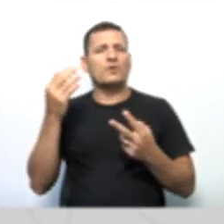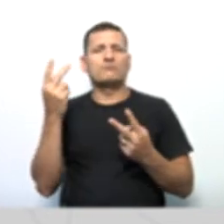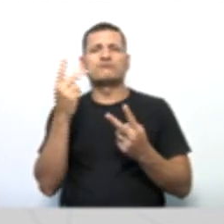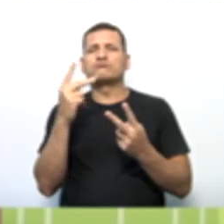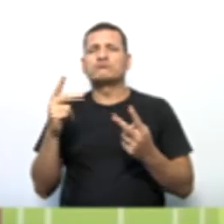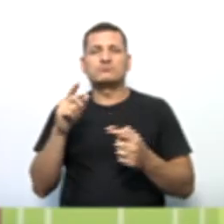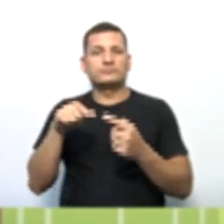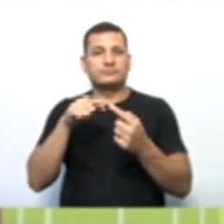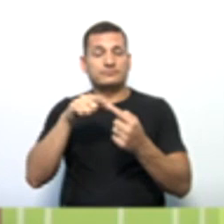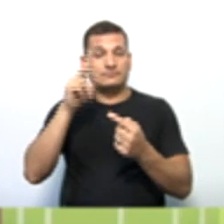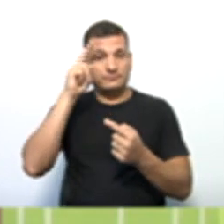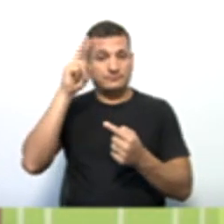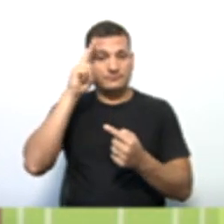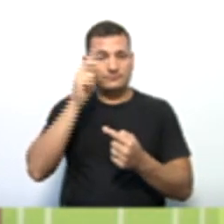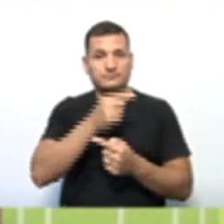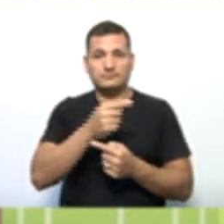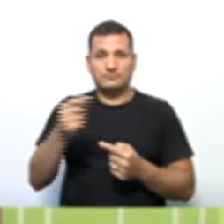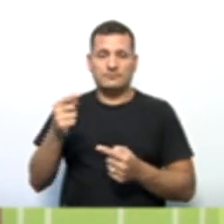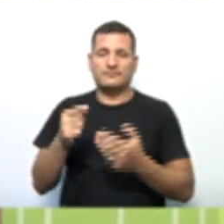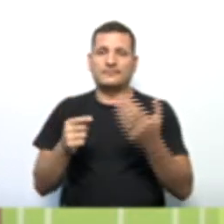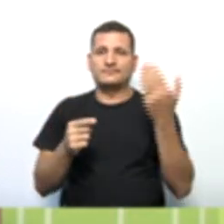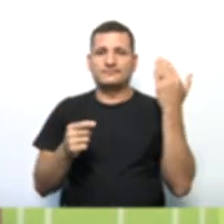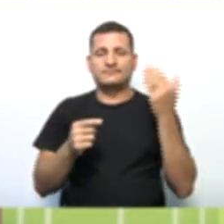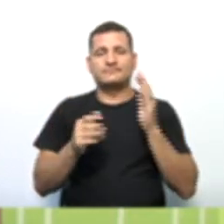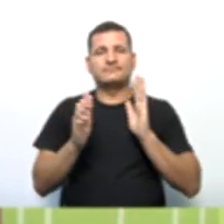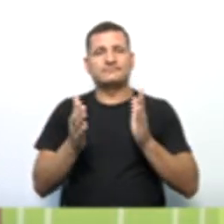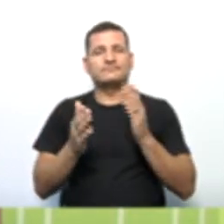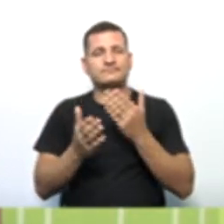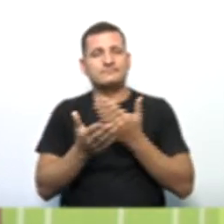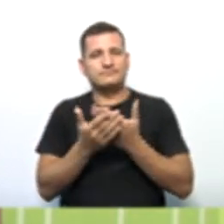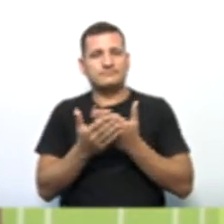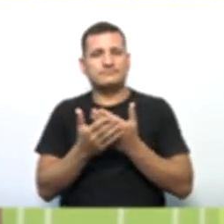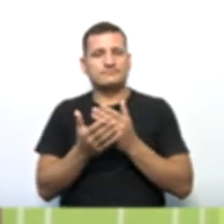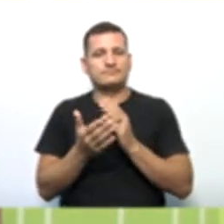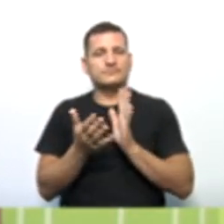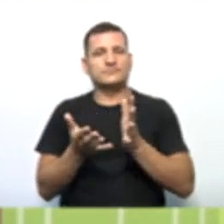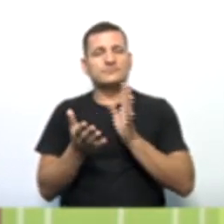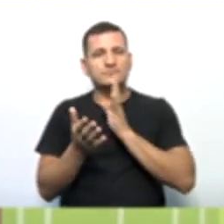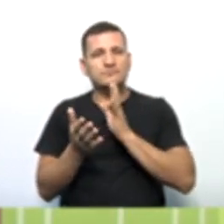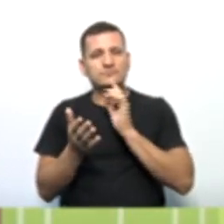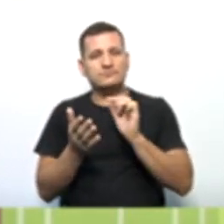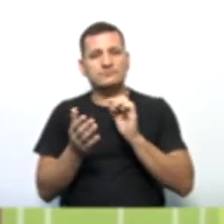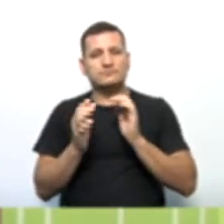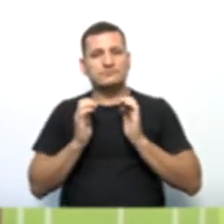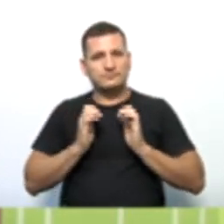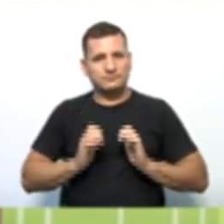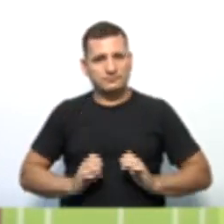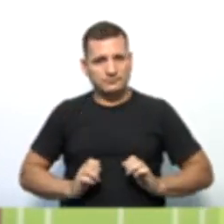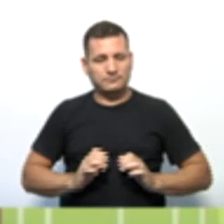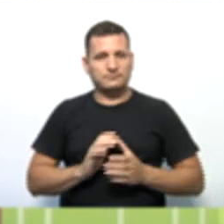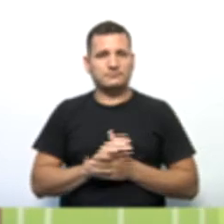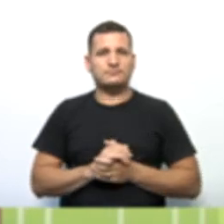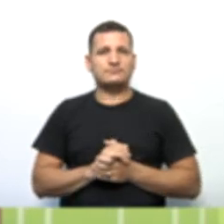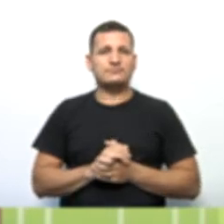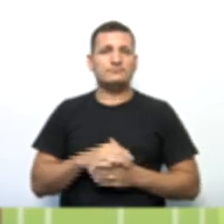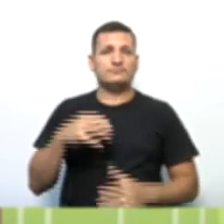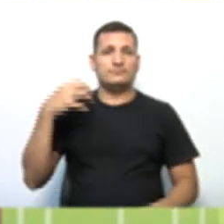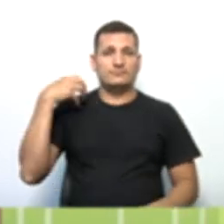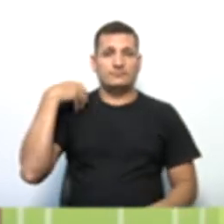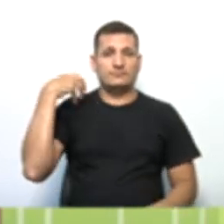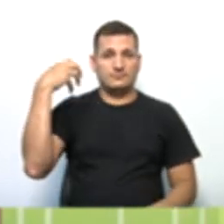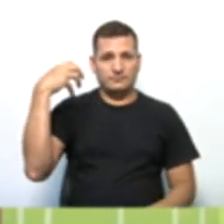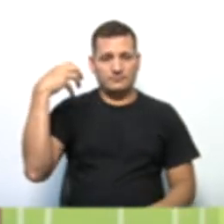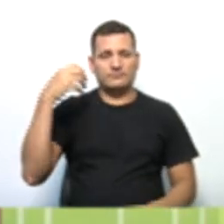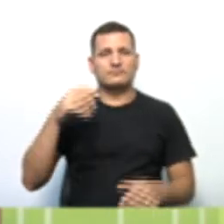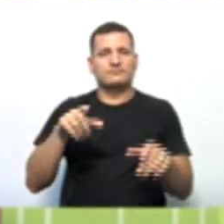semana passada nós conhecemos a ética de Sócrates, que foi o pai da filosofia